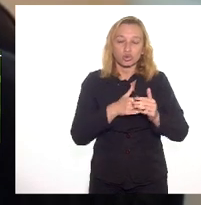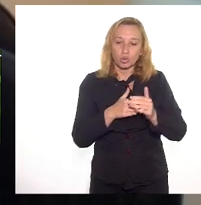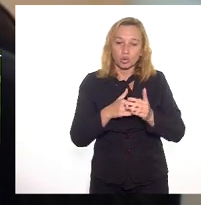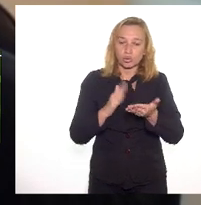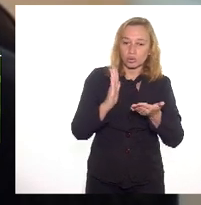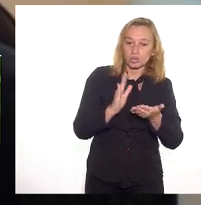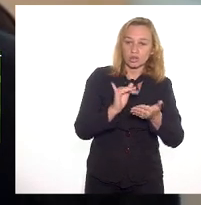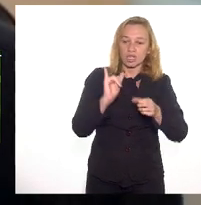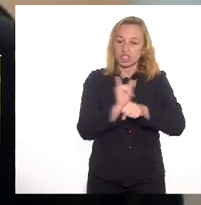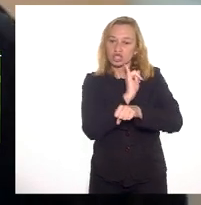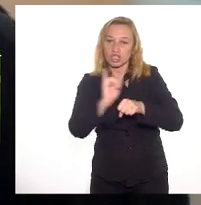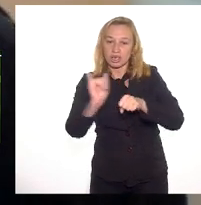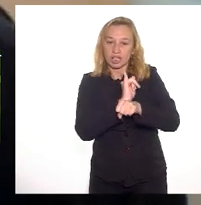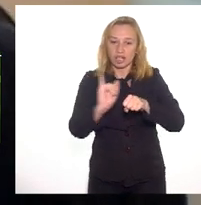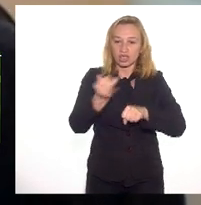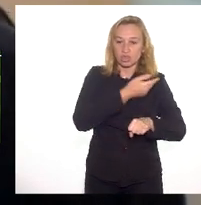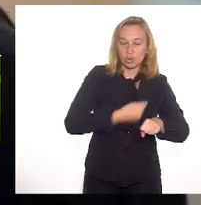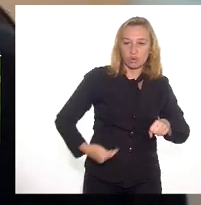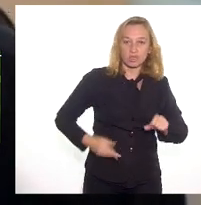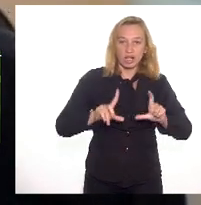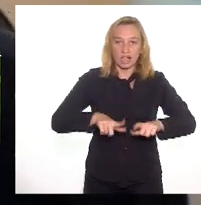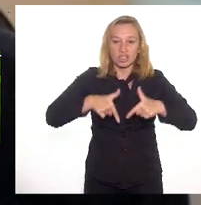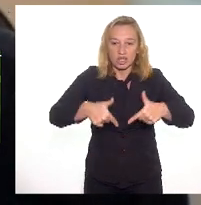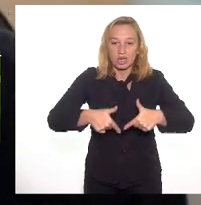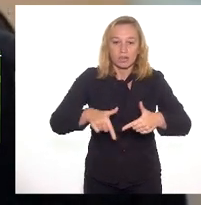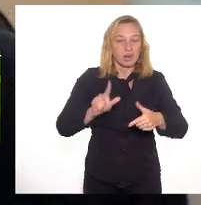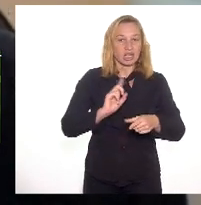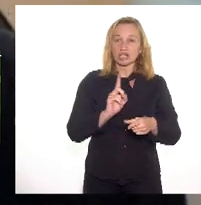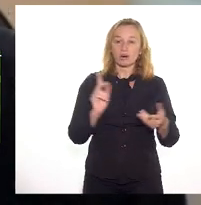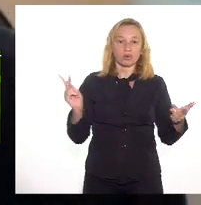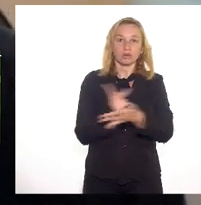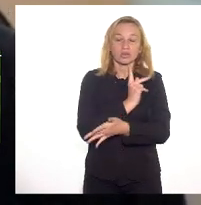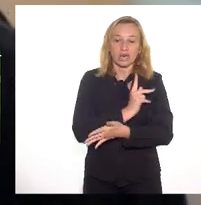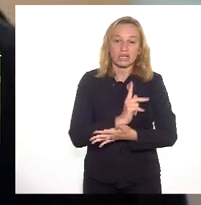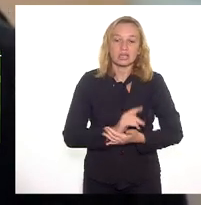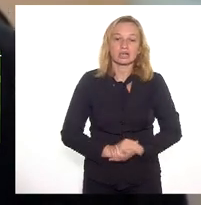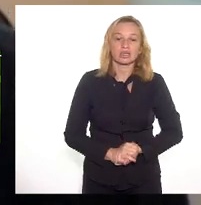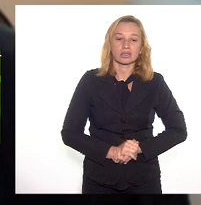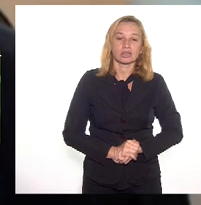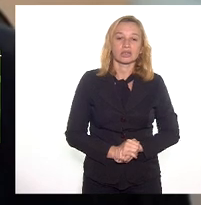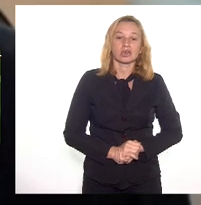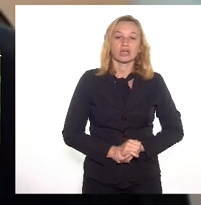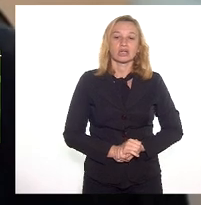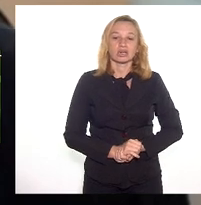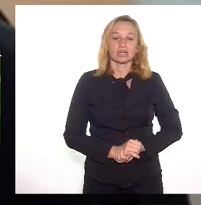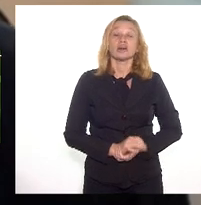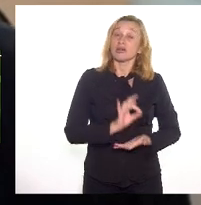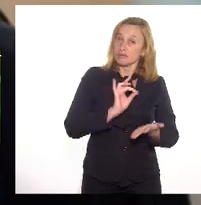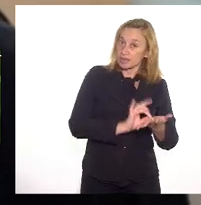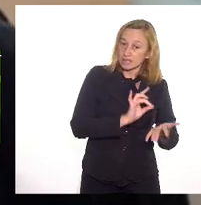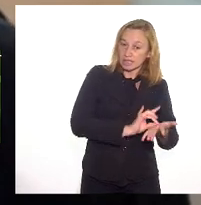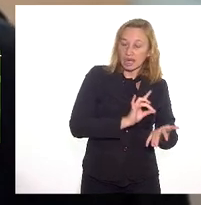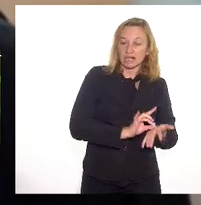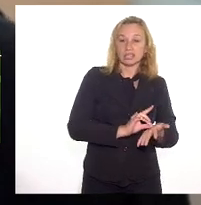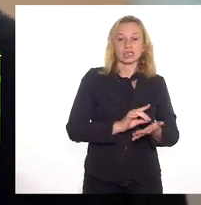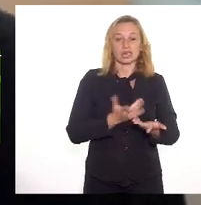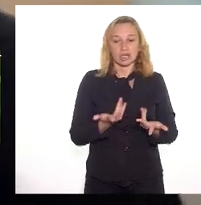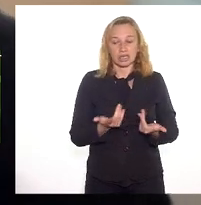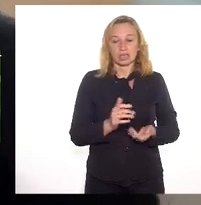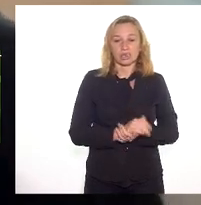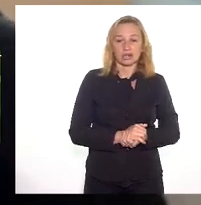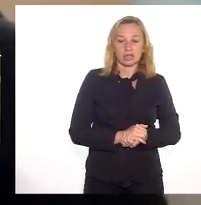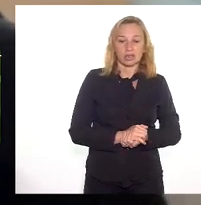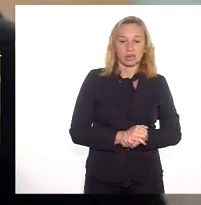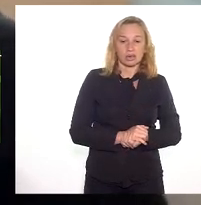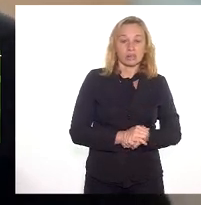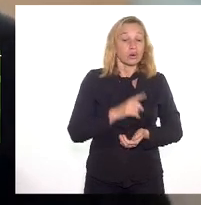mecanismos de governança atuando para que isso não aconteça. E é verdade que existe, infelizmente,